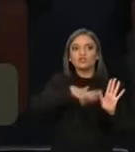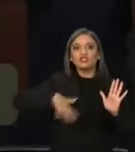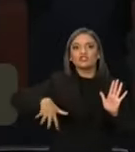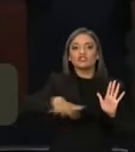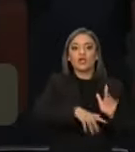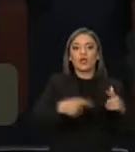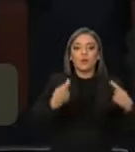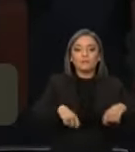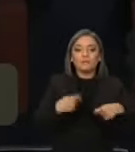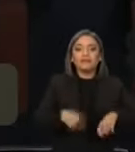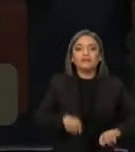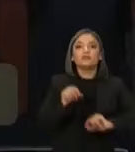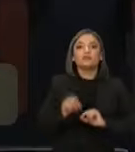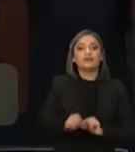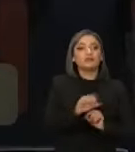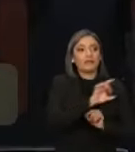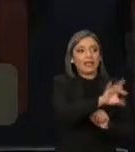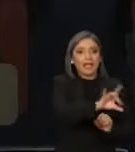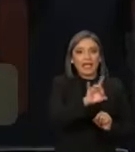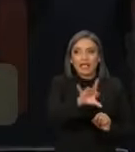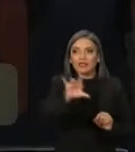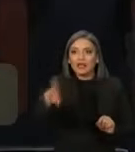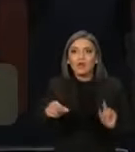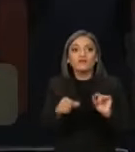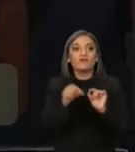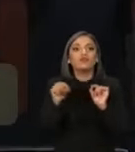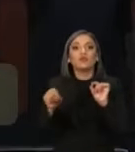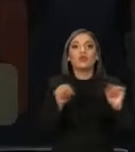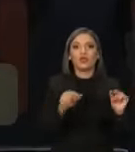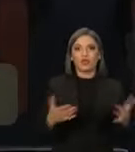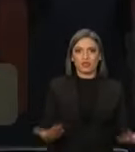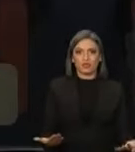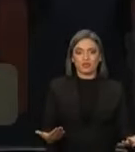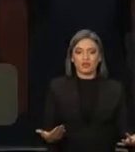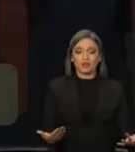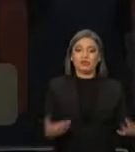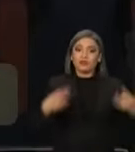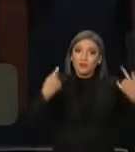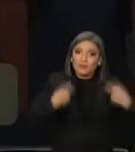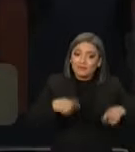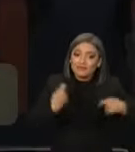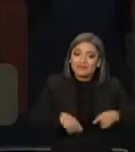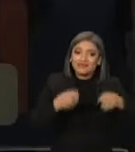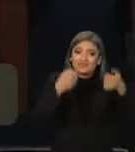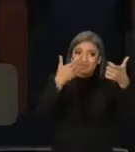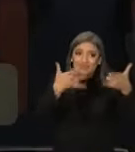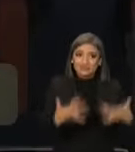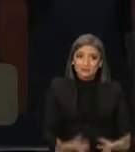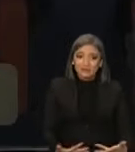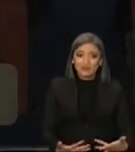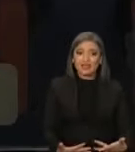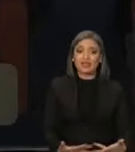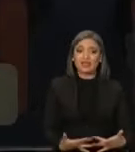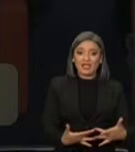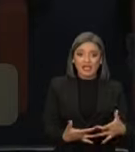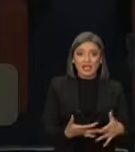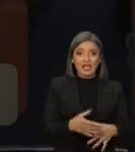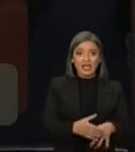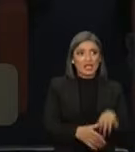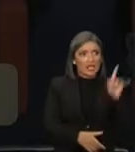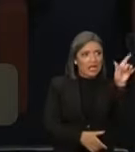a um ato ilícito que lhe está sendo imputado. É necessário que descreva de forma direta e